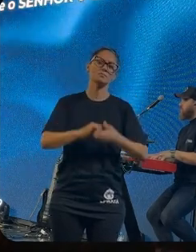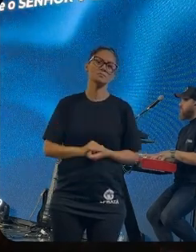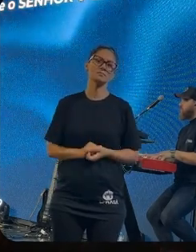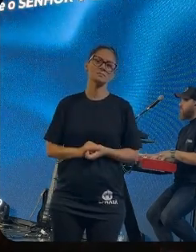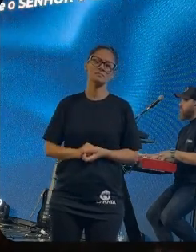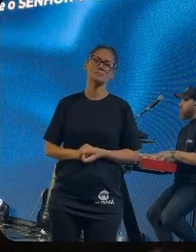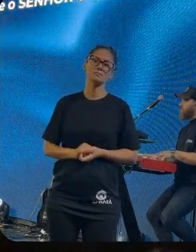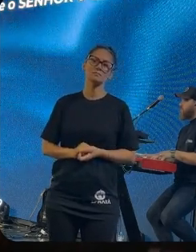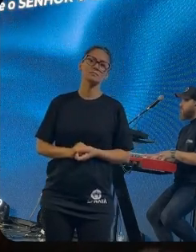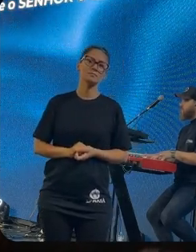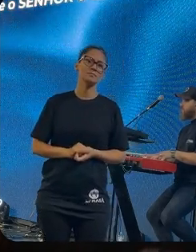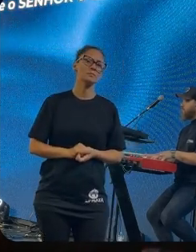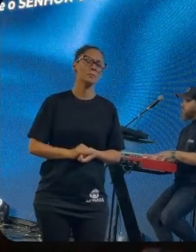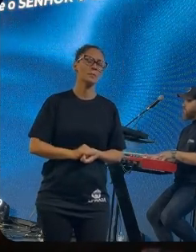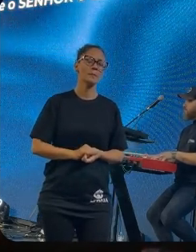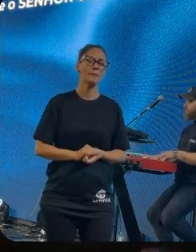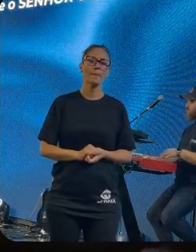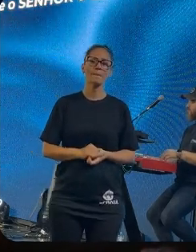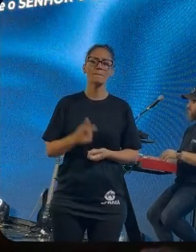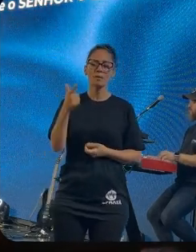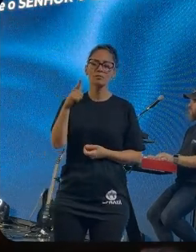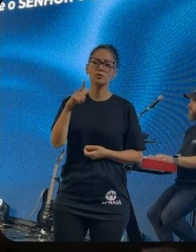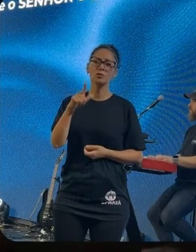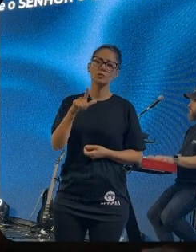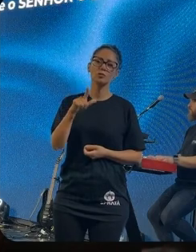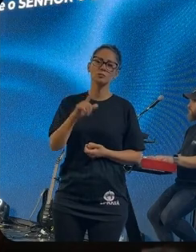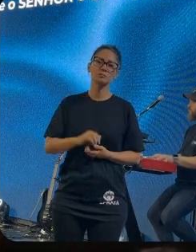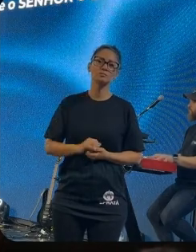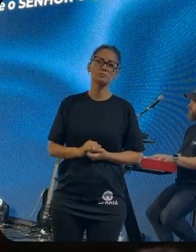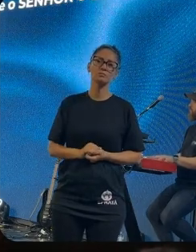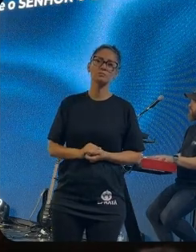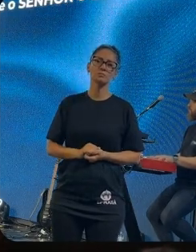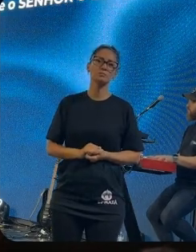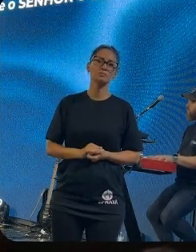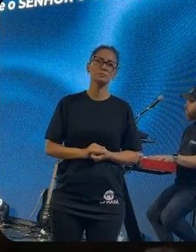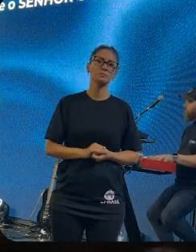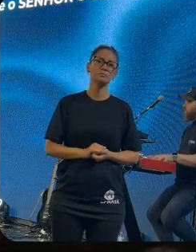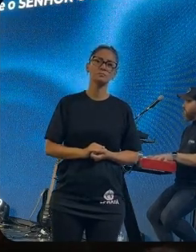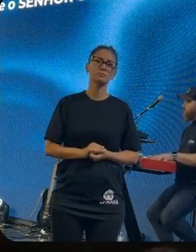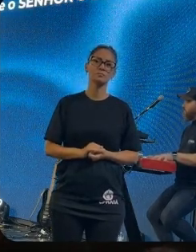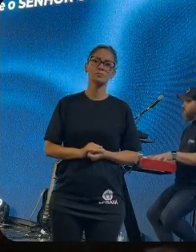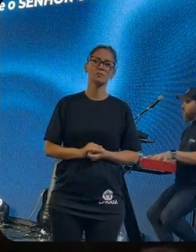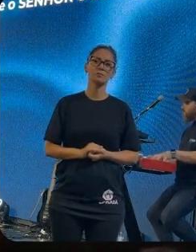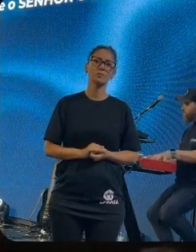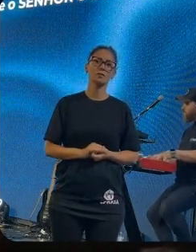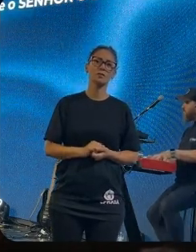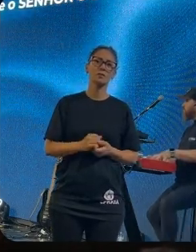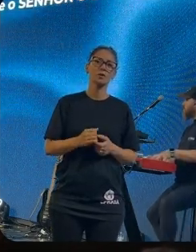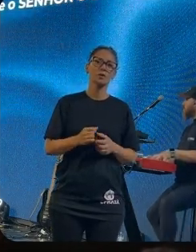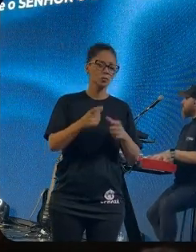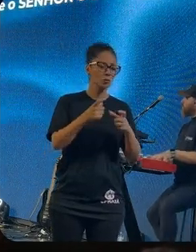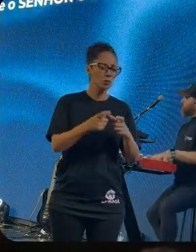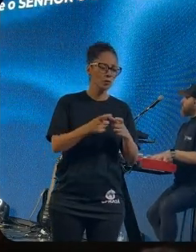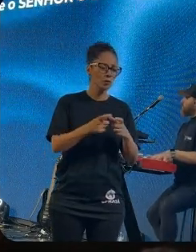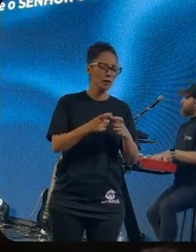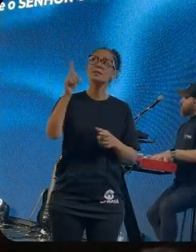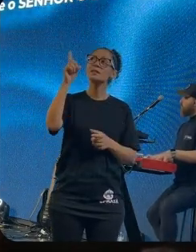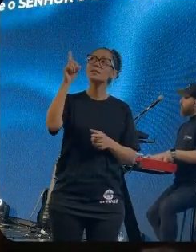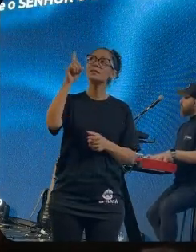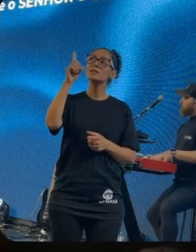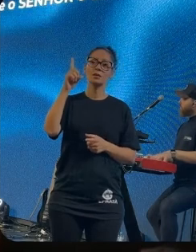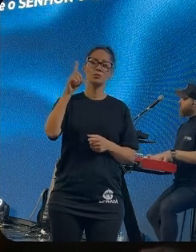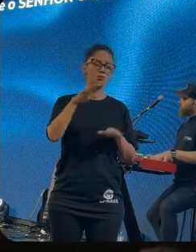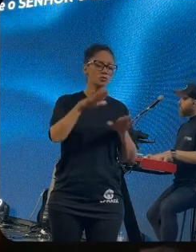Eu vou repetir por conta e risco sua. Ao invés de ir no lugar em que Deus te plantou,